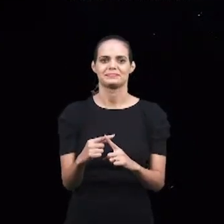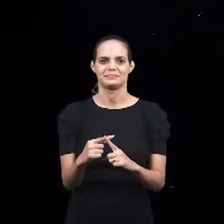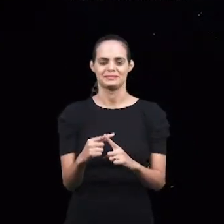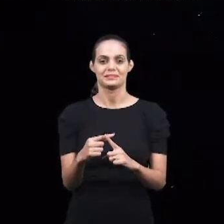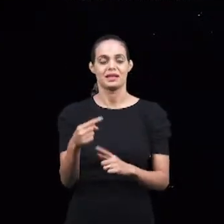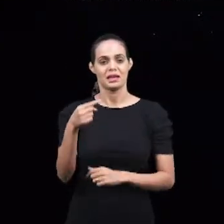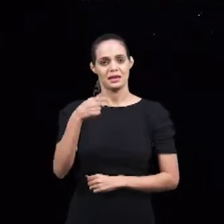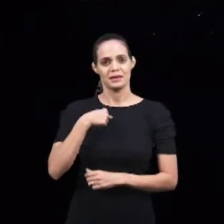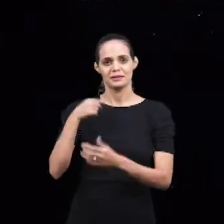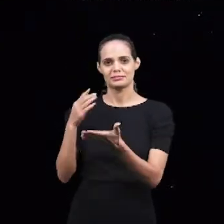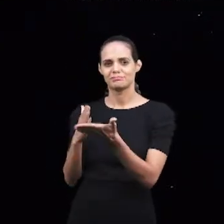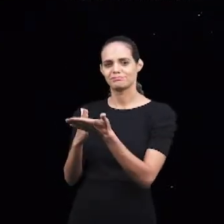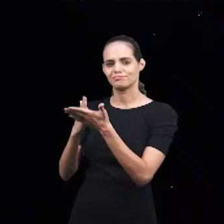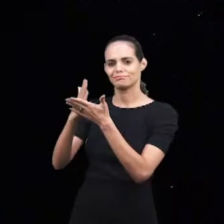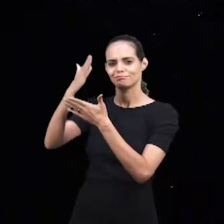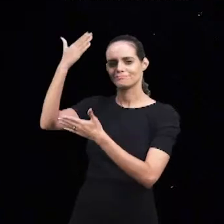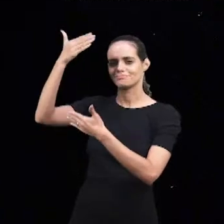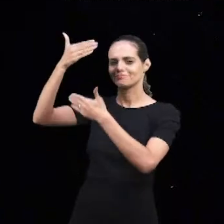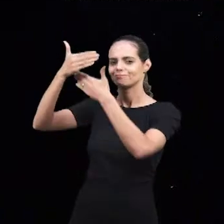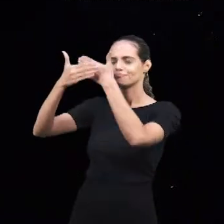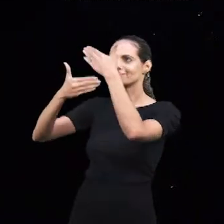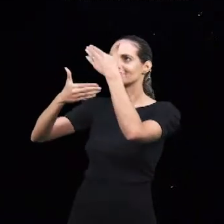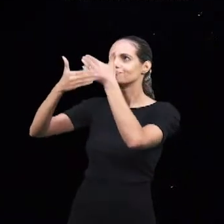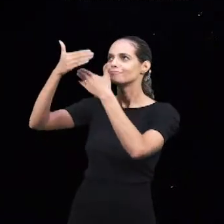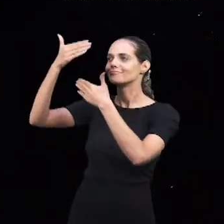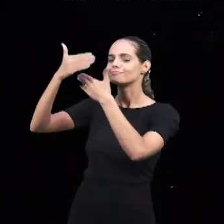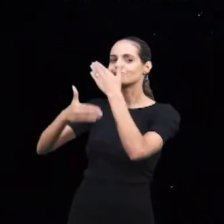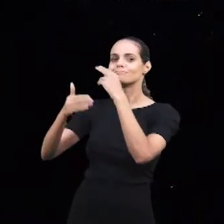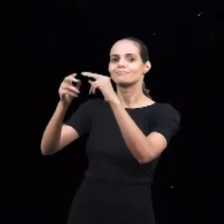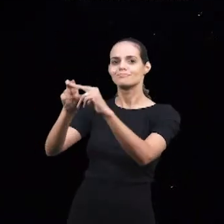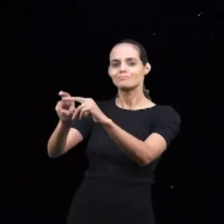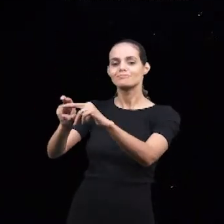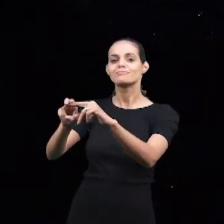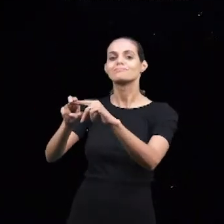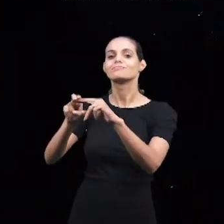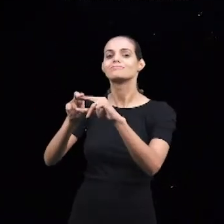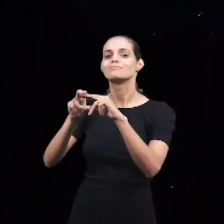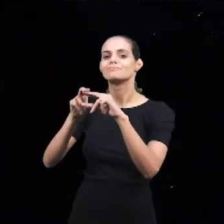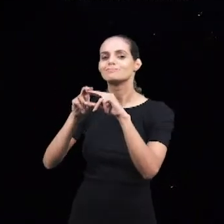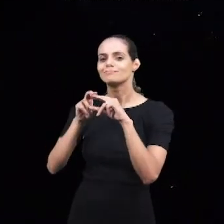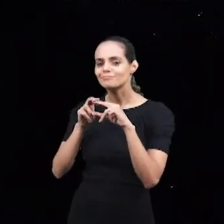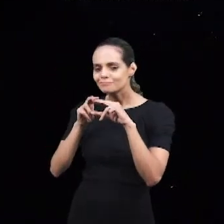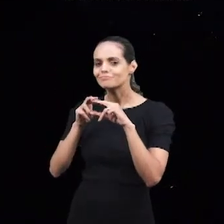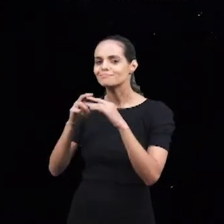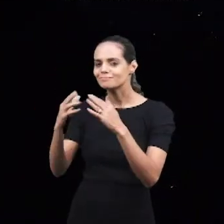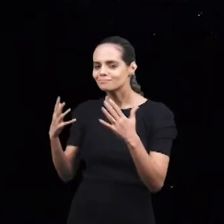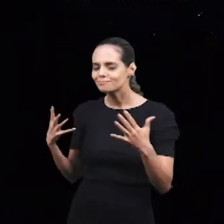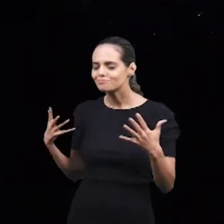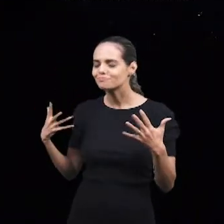grei. Eu entrarei em tua casa pela